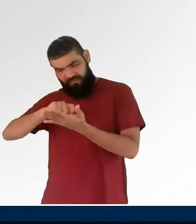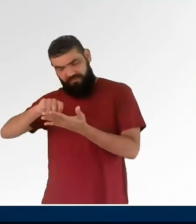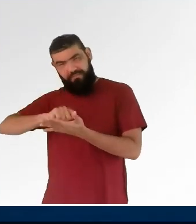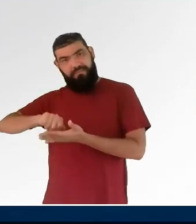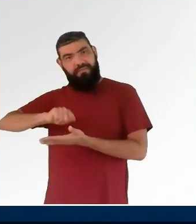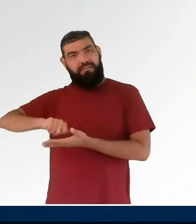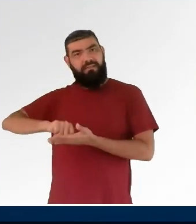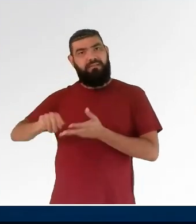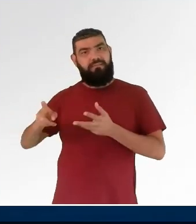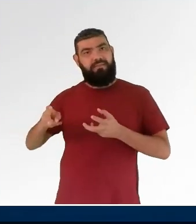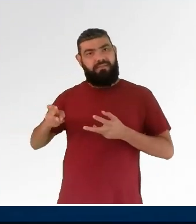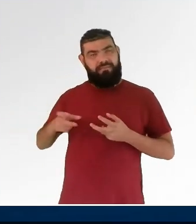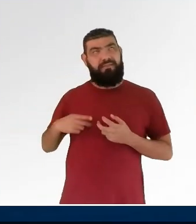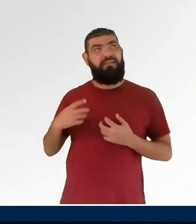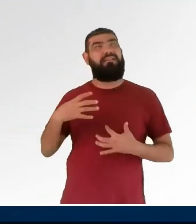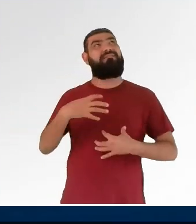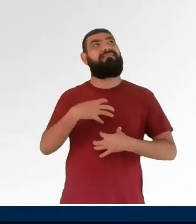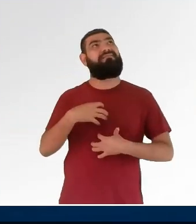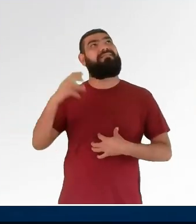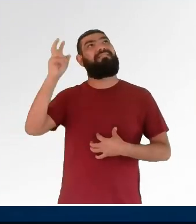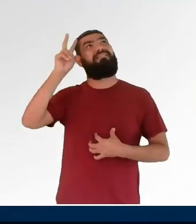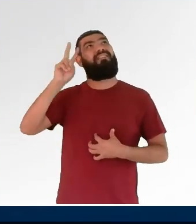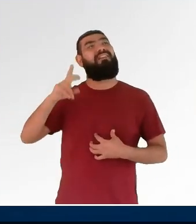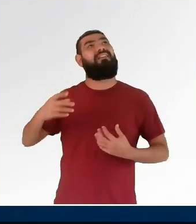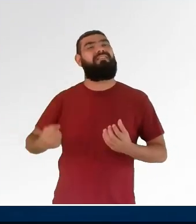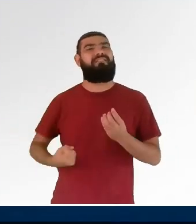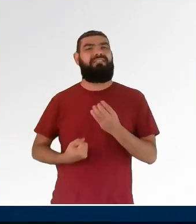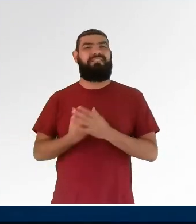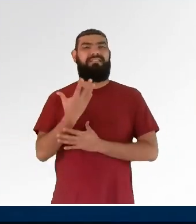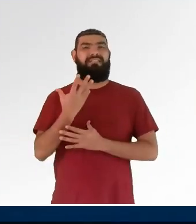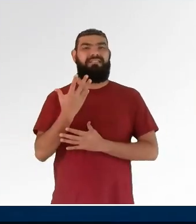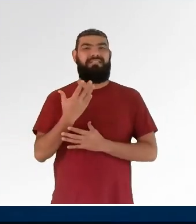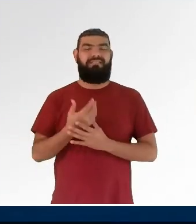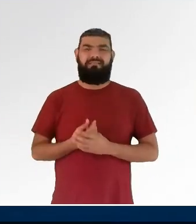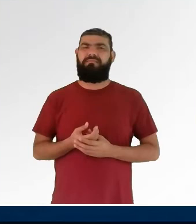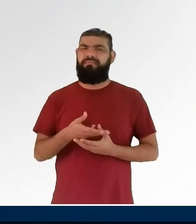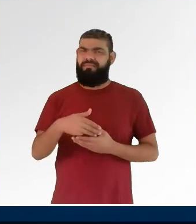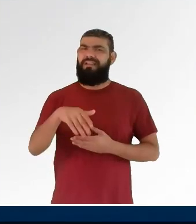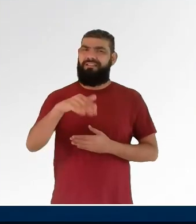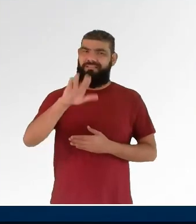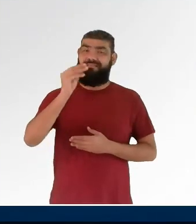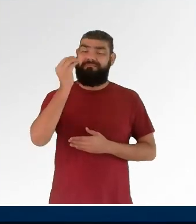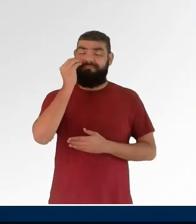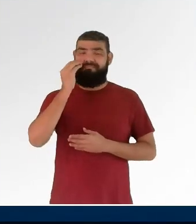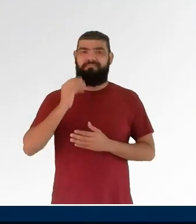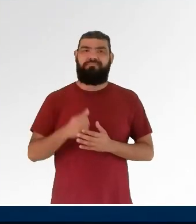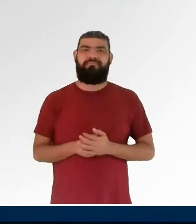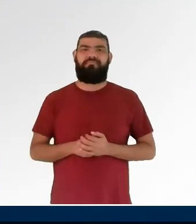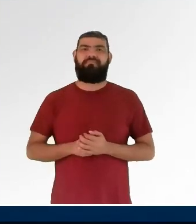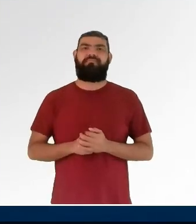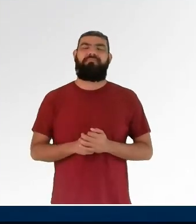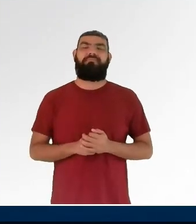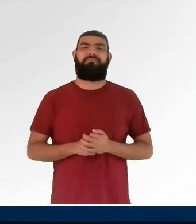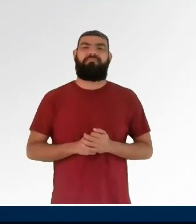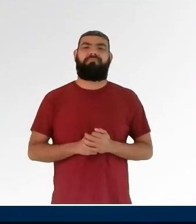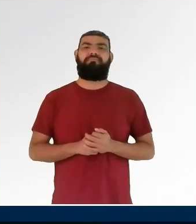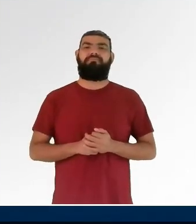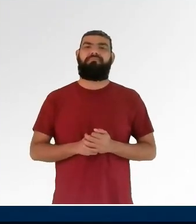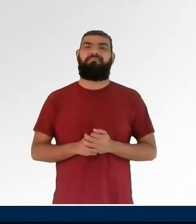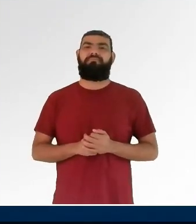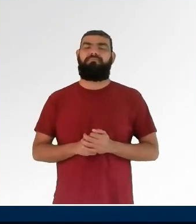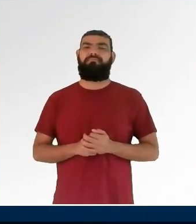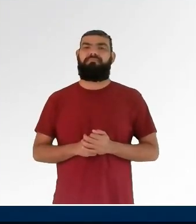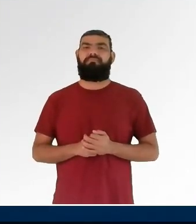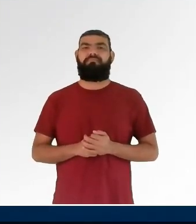coisa que motiva a história a acontecer. Experimenta fazer isso. Outra, nós seguimos como? Depois com as séries, The Walking Dead,